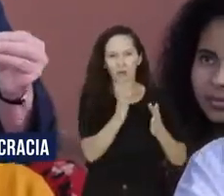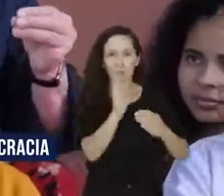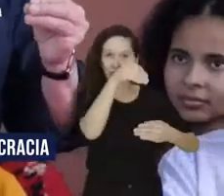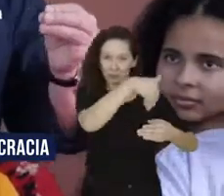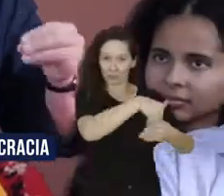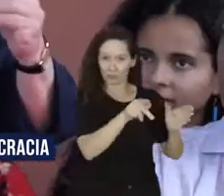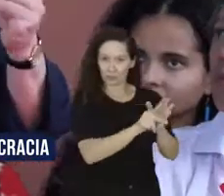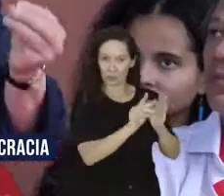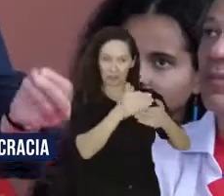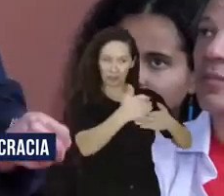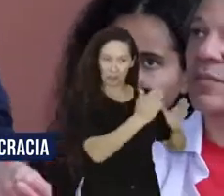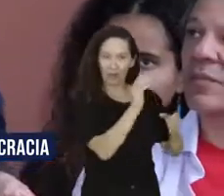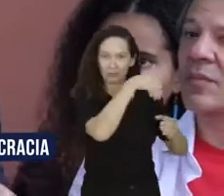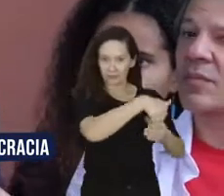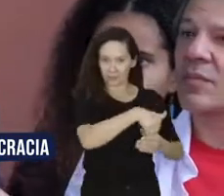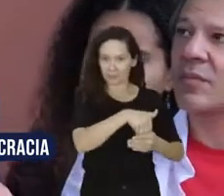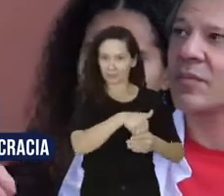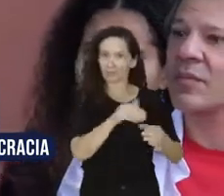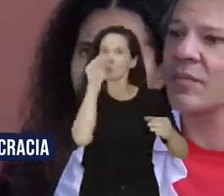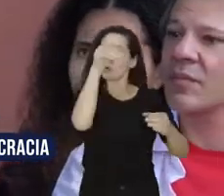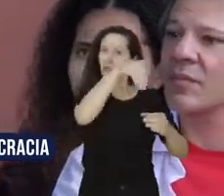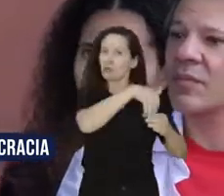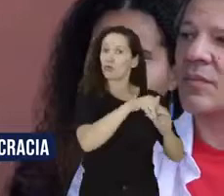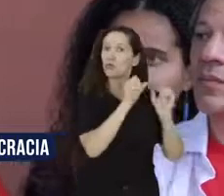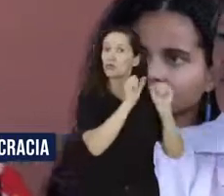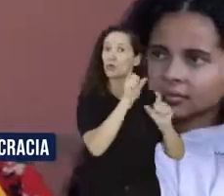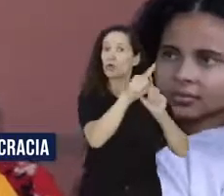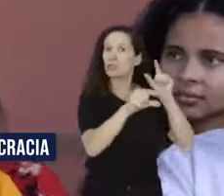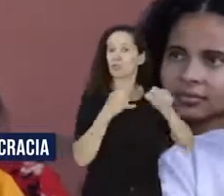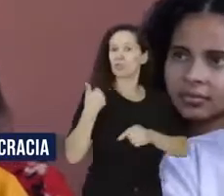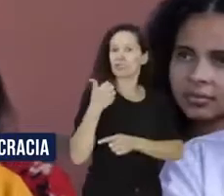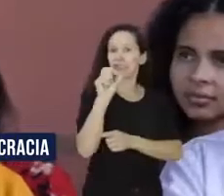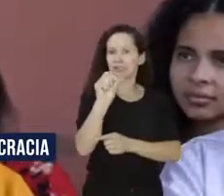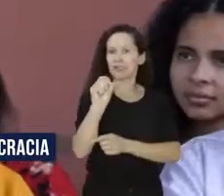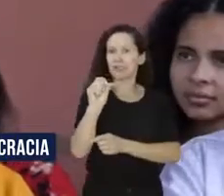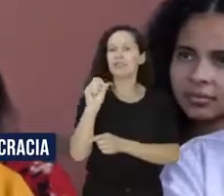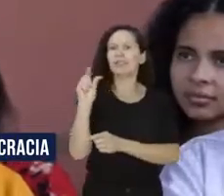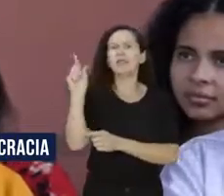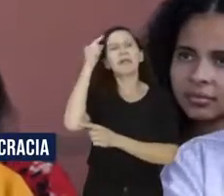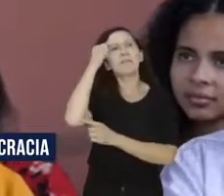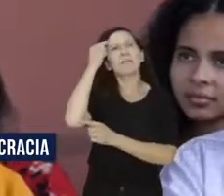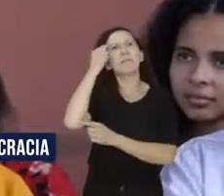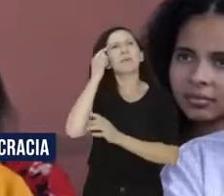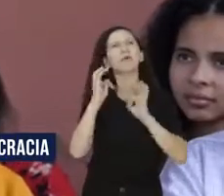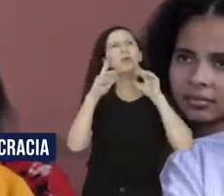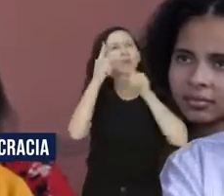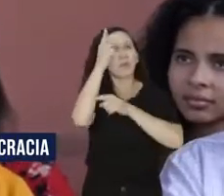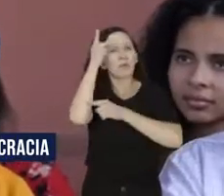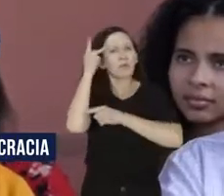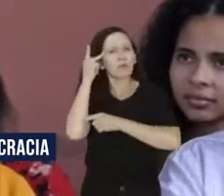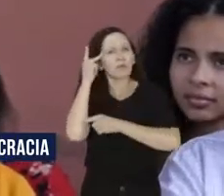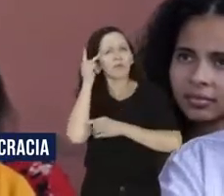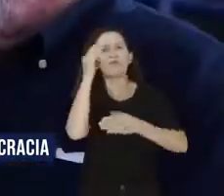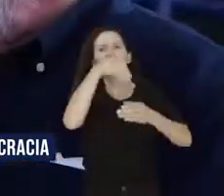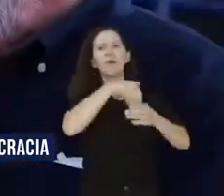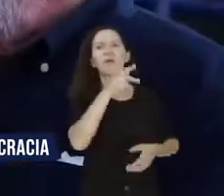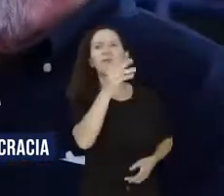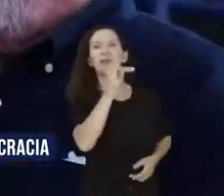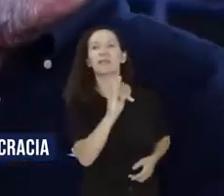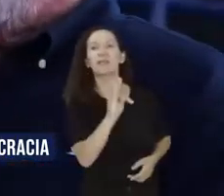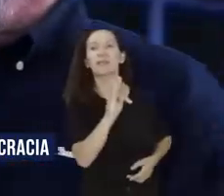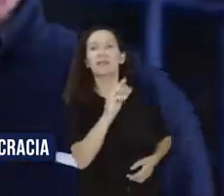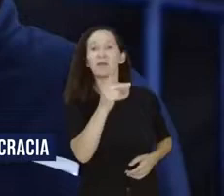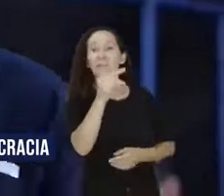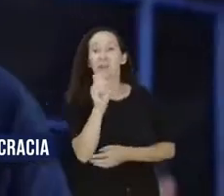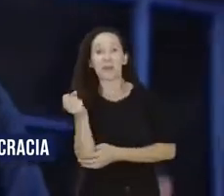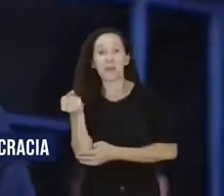de votar o voto aos 16 anos, achando que todo mundo ia votar no PT, porque o PT era um partido novo. O